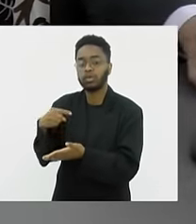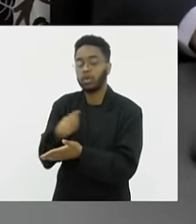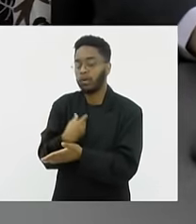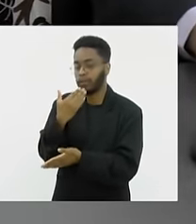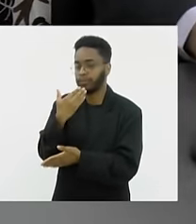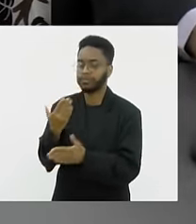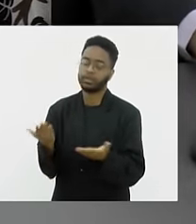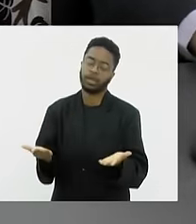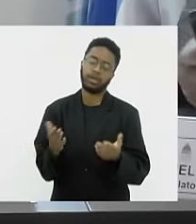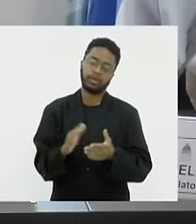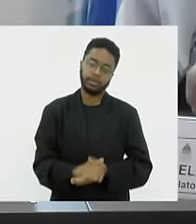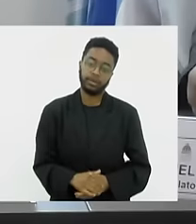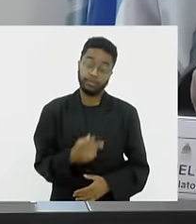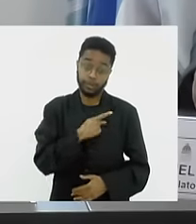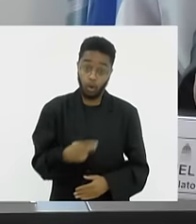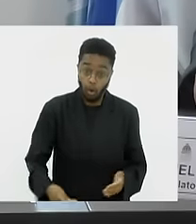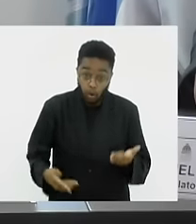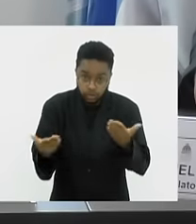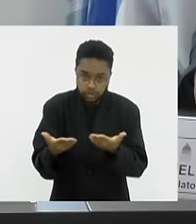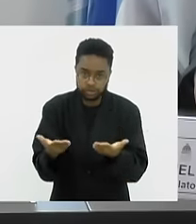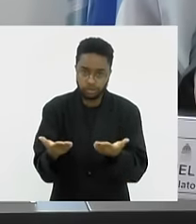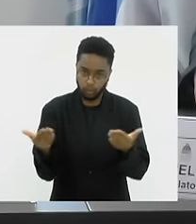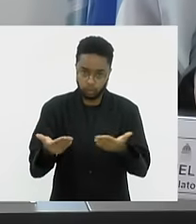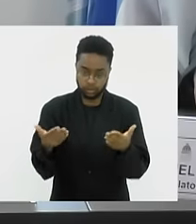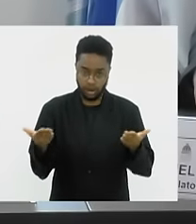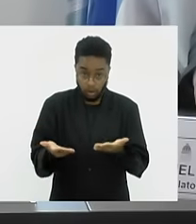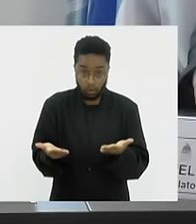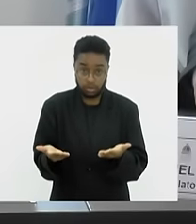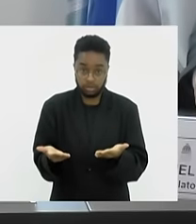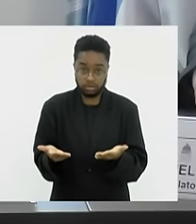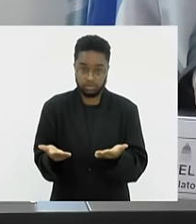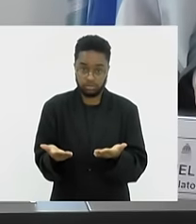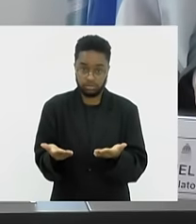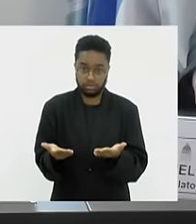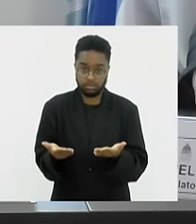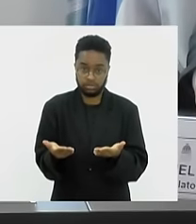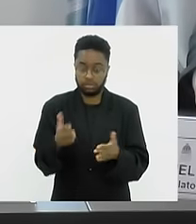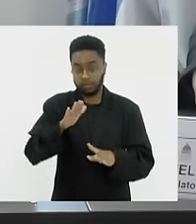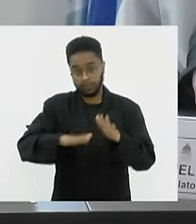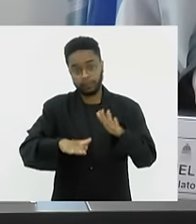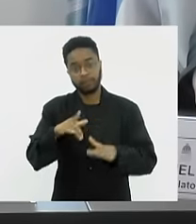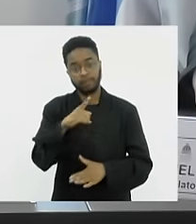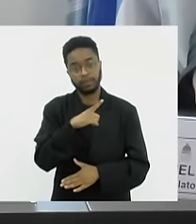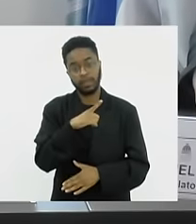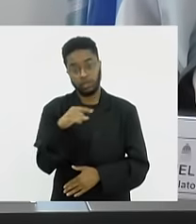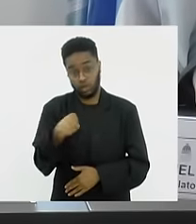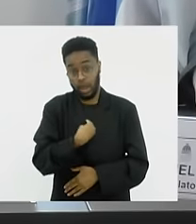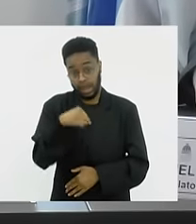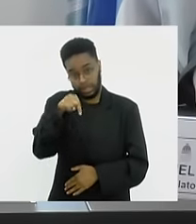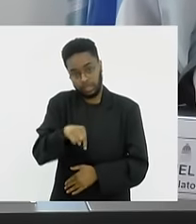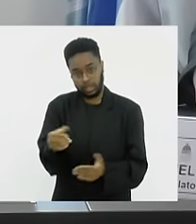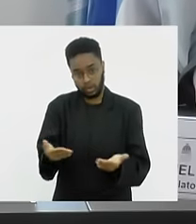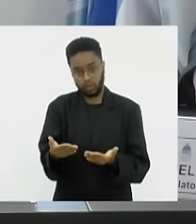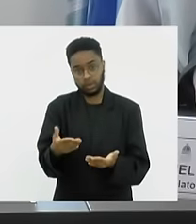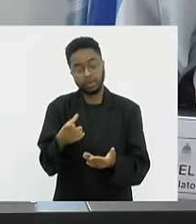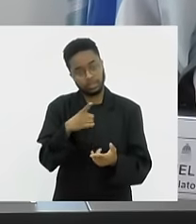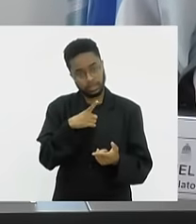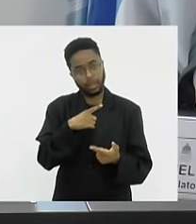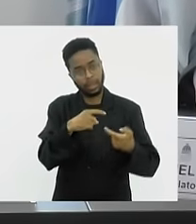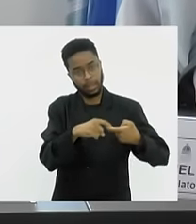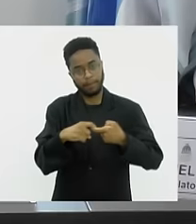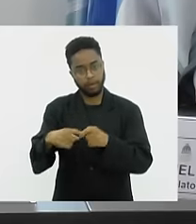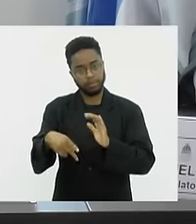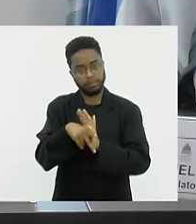ele... Presidente, hoje, nesse exato momento, deve haver, enquanto a gente está aqui, algum reboque da